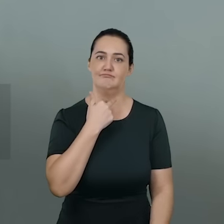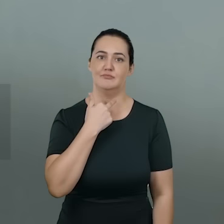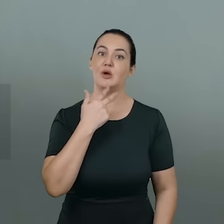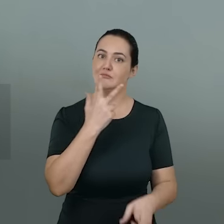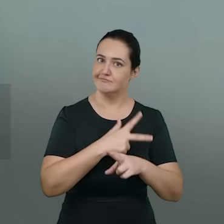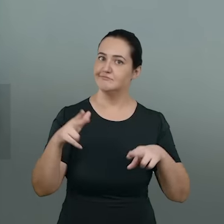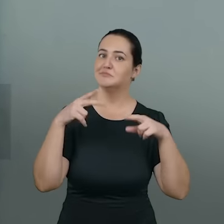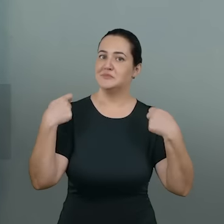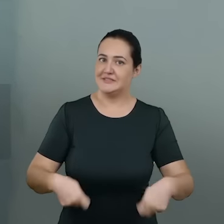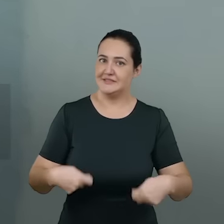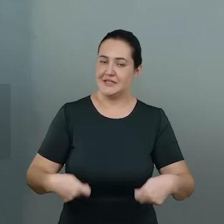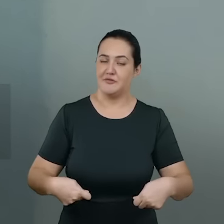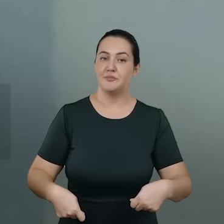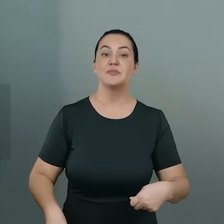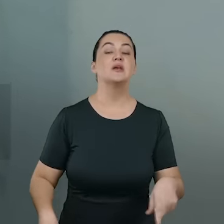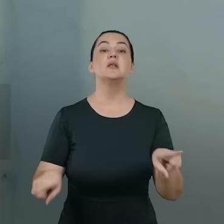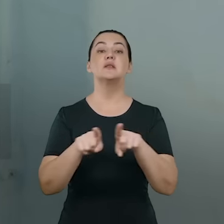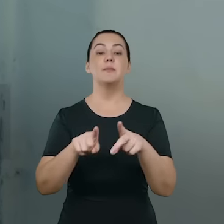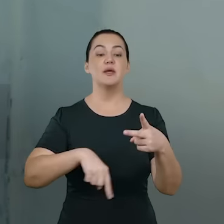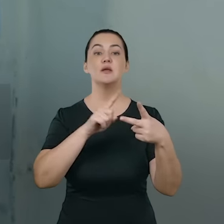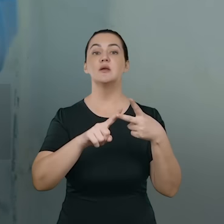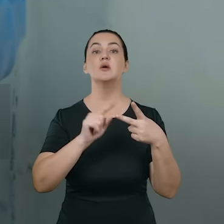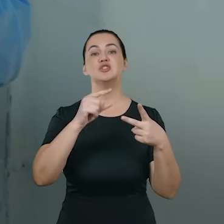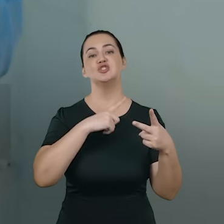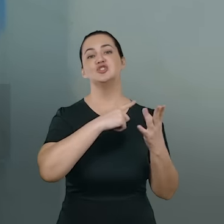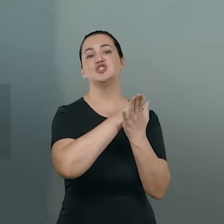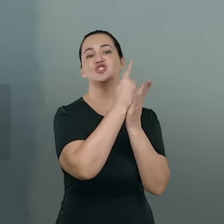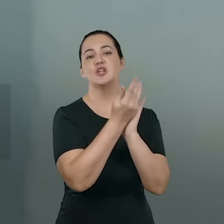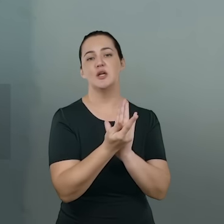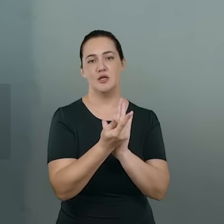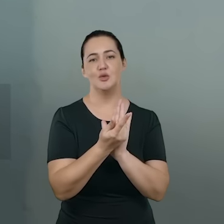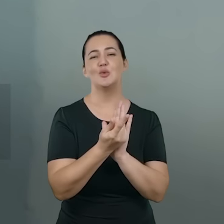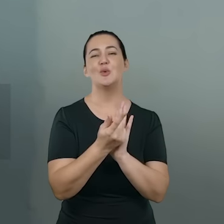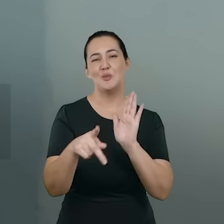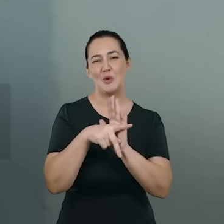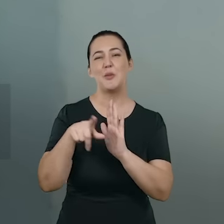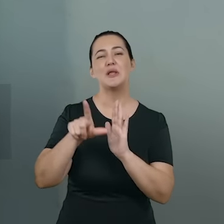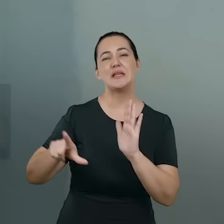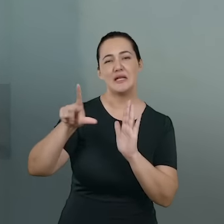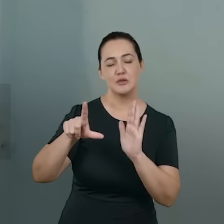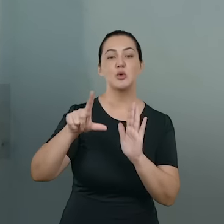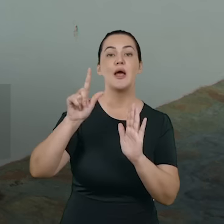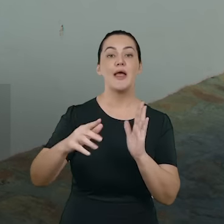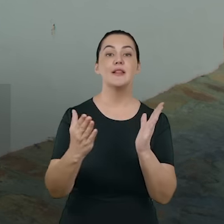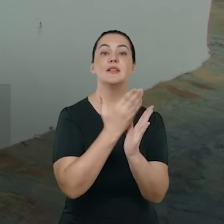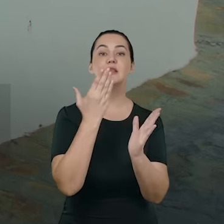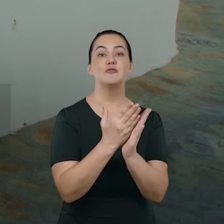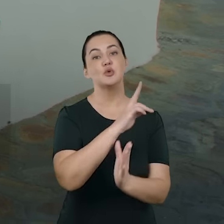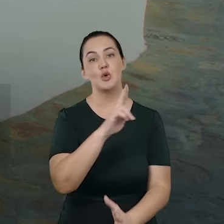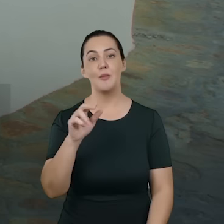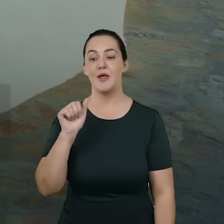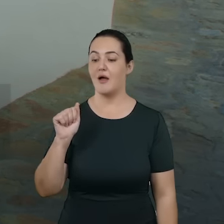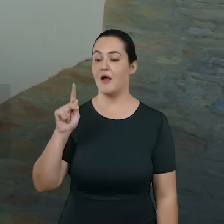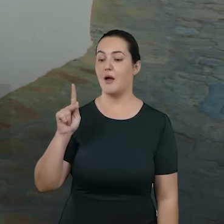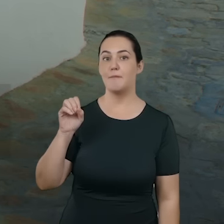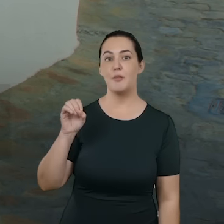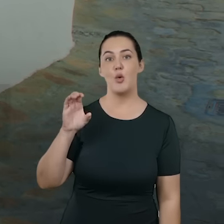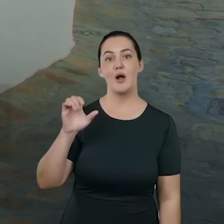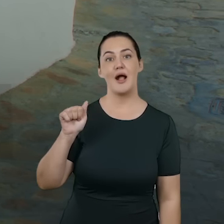lugar, porque esse era o estilo literário dos livros chamados Apocalipses. Aliás, a